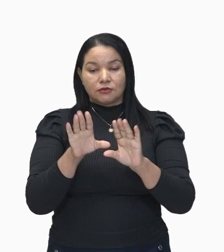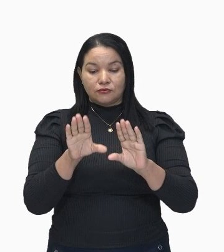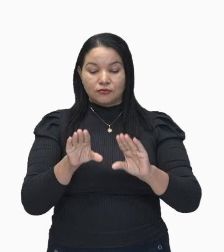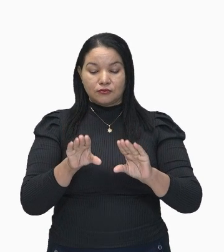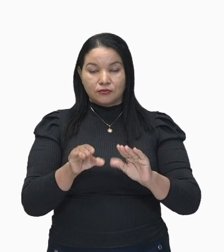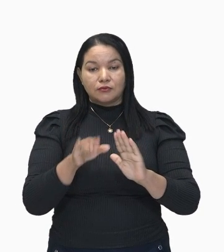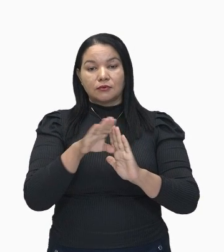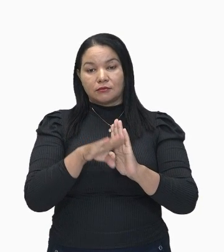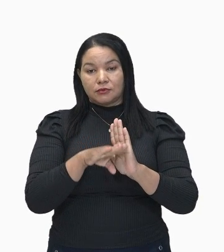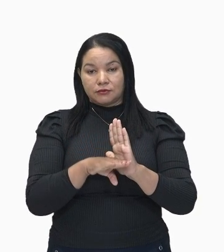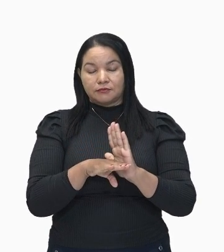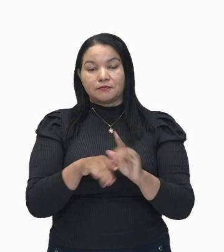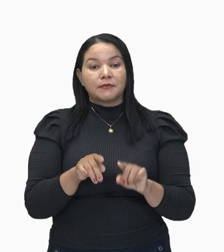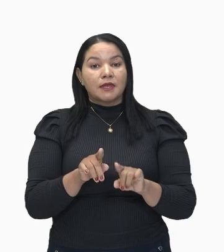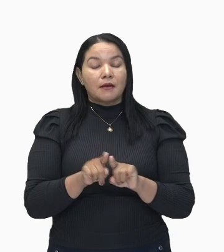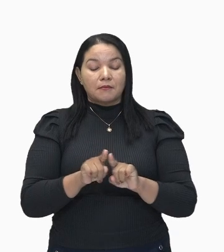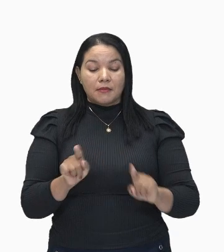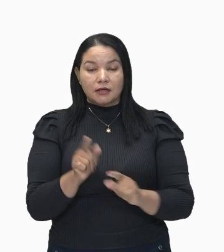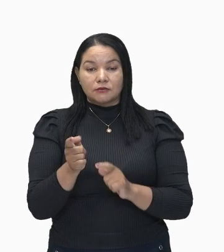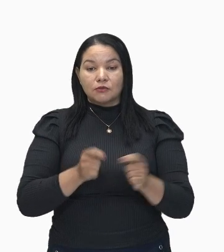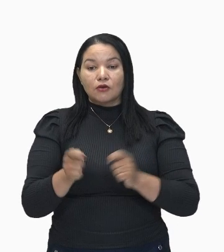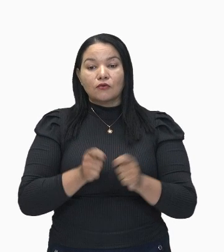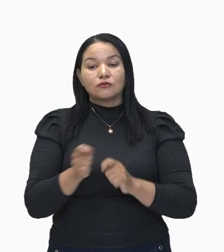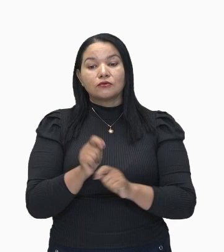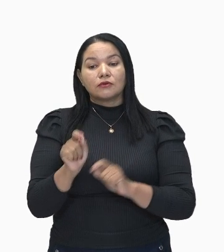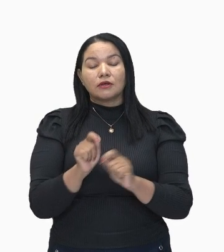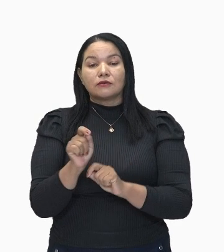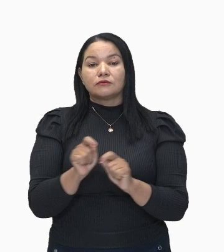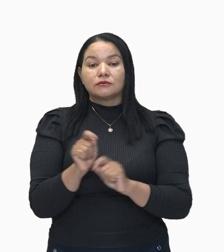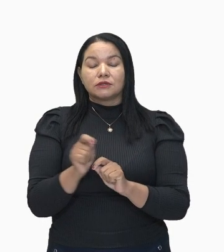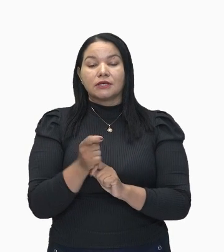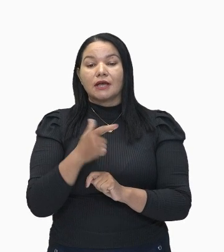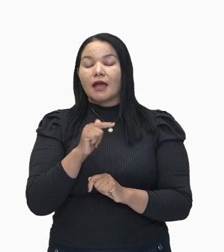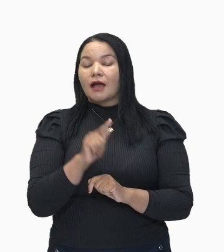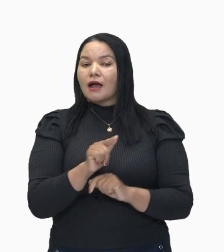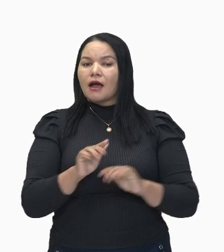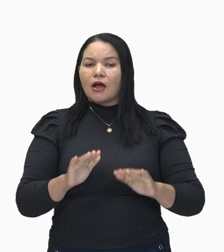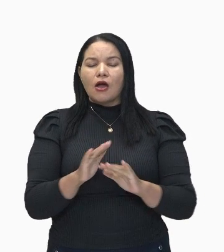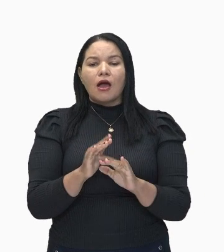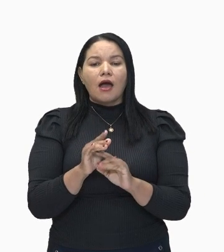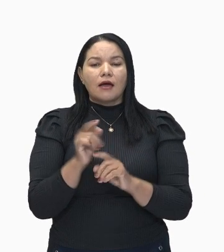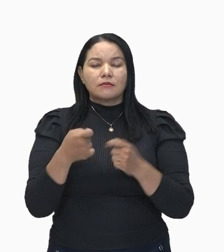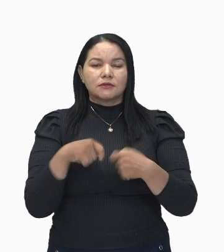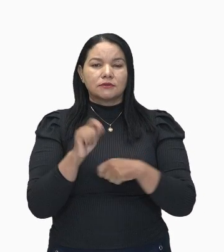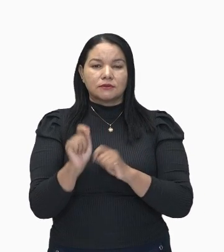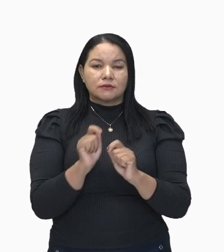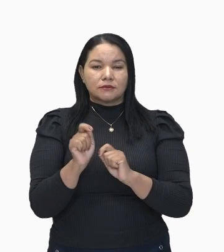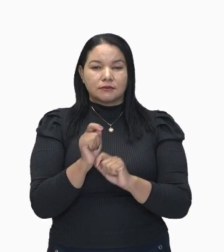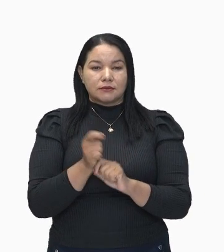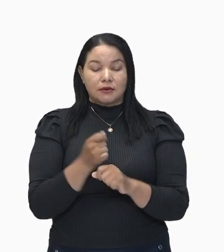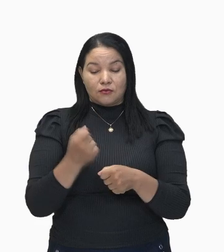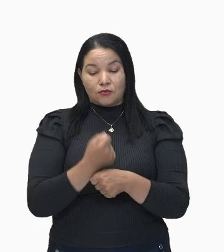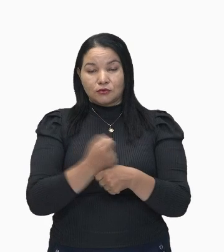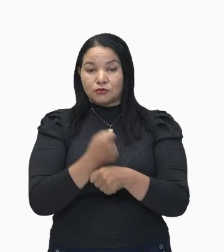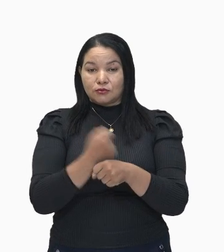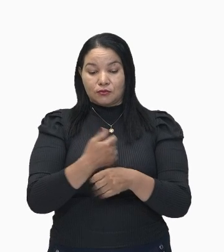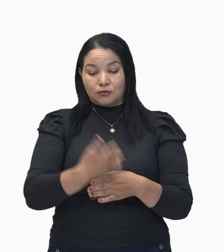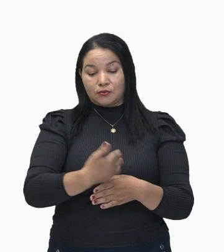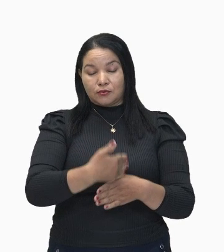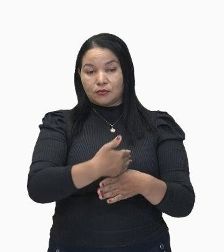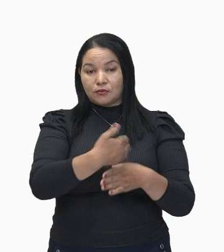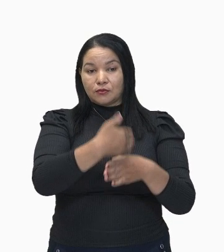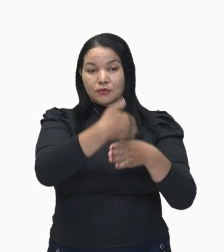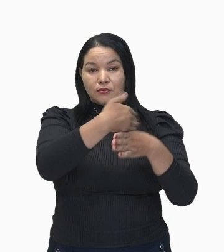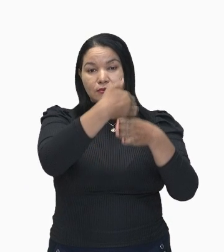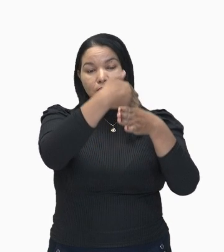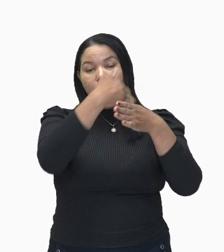para controlar esse fluxo de água, gente, da água aí do rio Nilo, acabou sendo construída uma